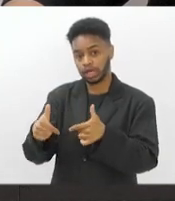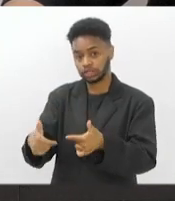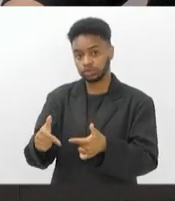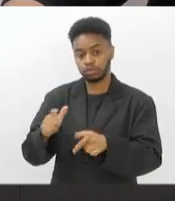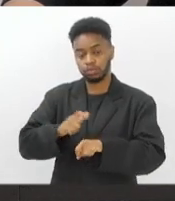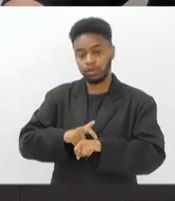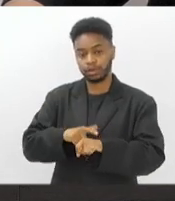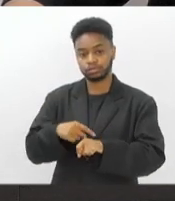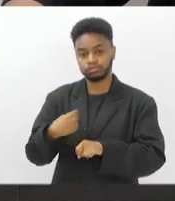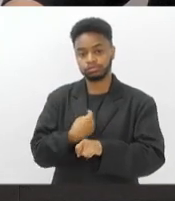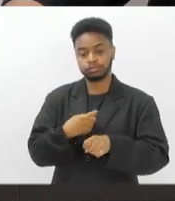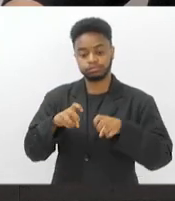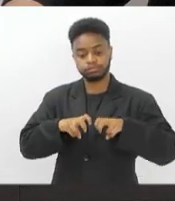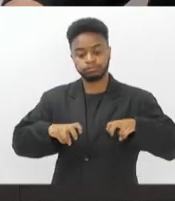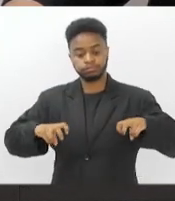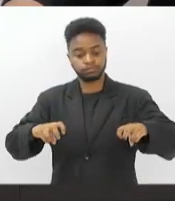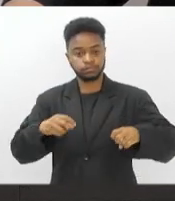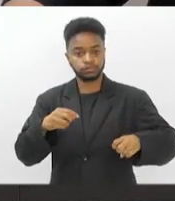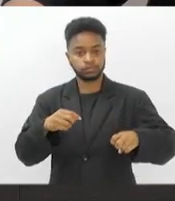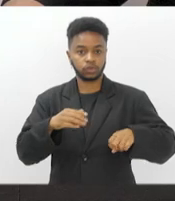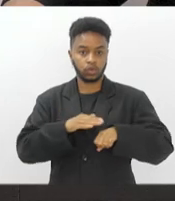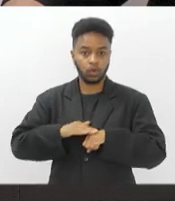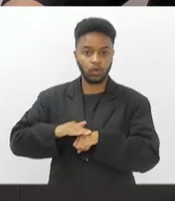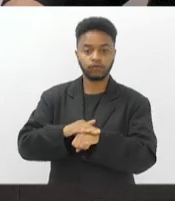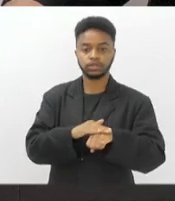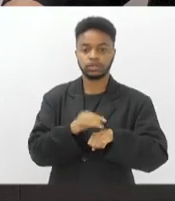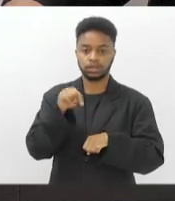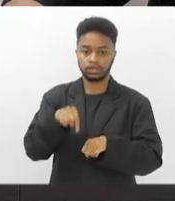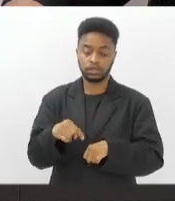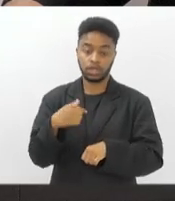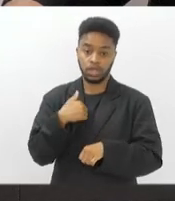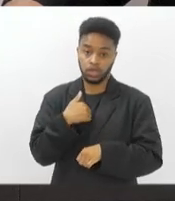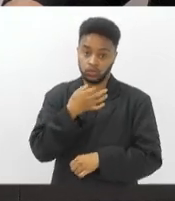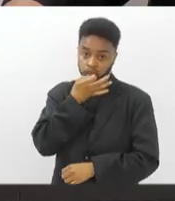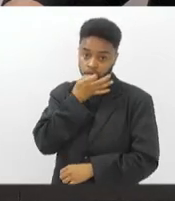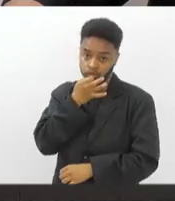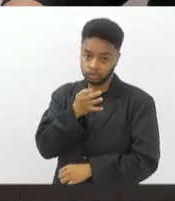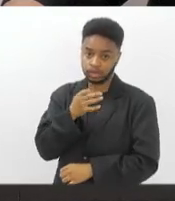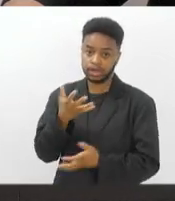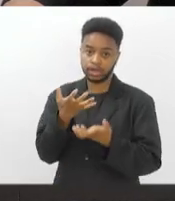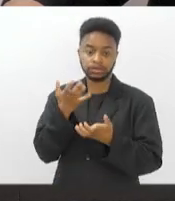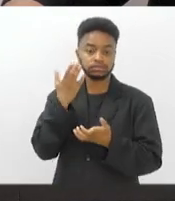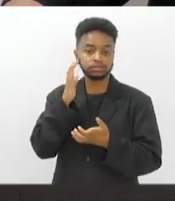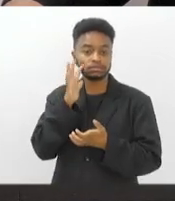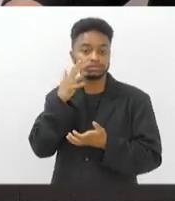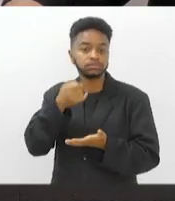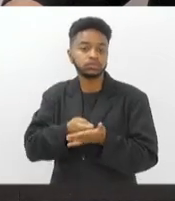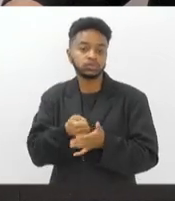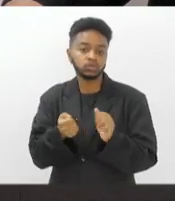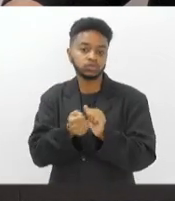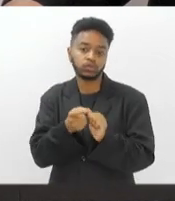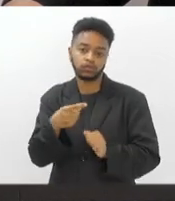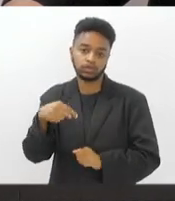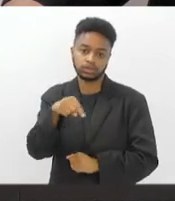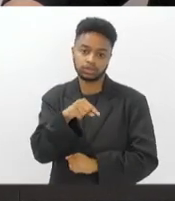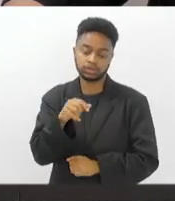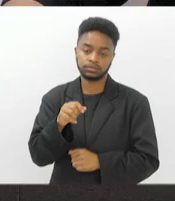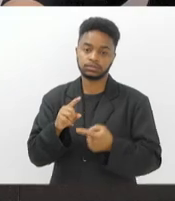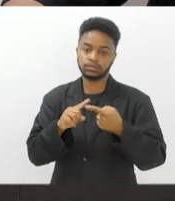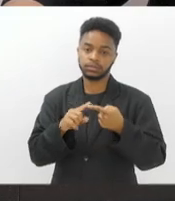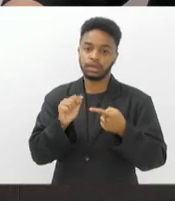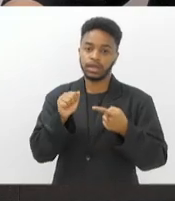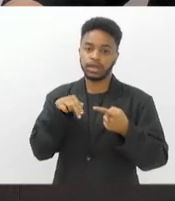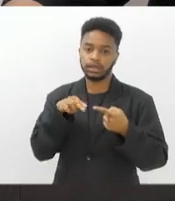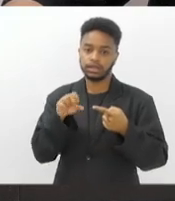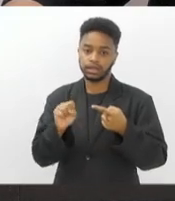esta mesa Esta é a sugestão que esta presidência faz gostaria de deliberar com vossas excelências an CN abrange F